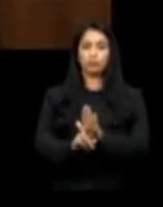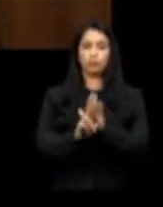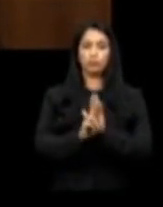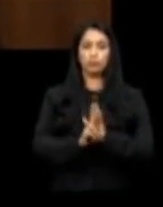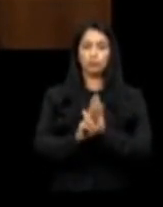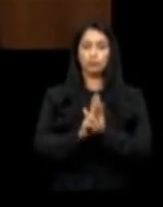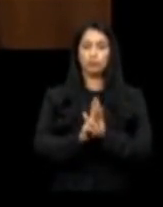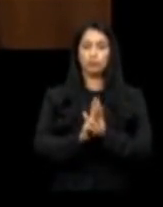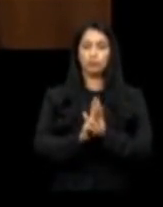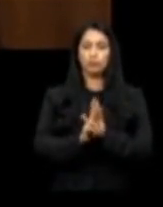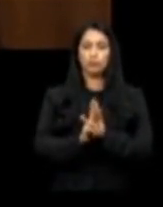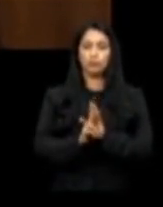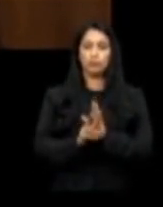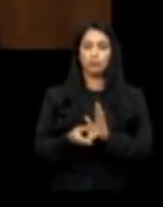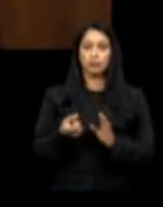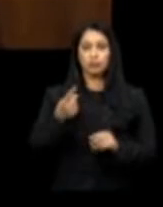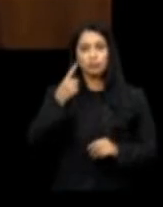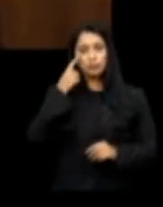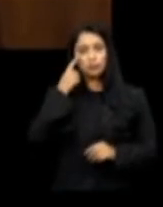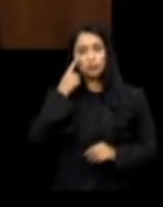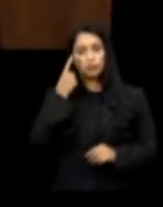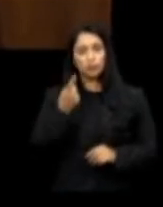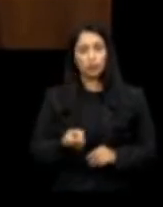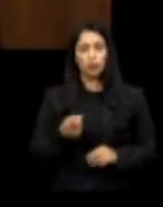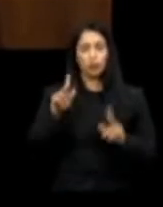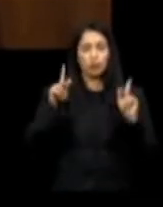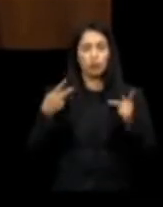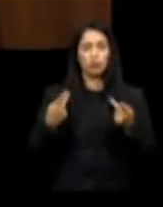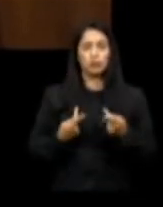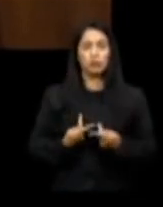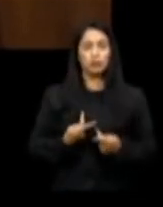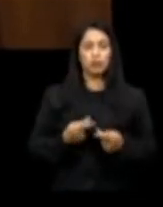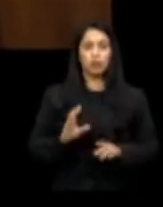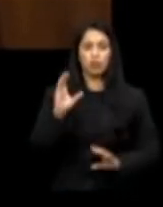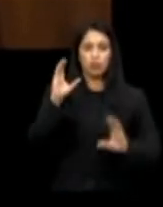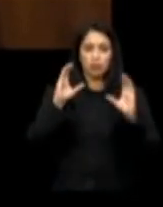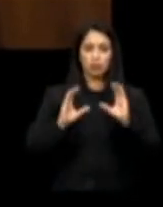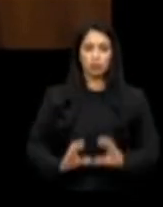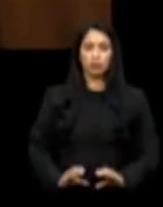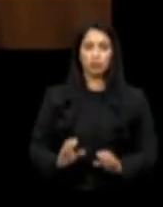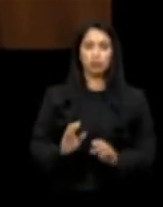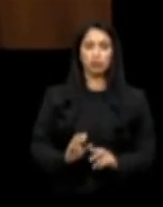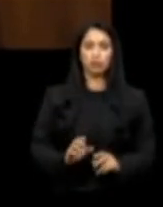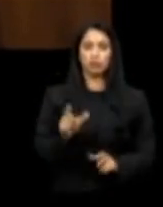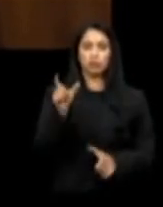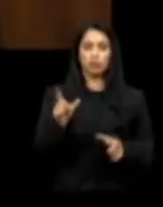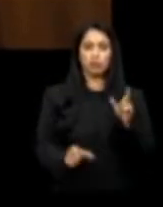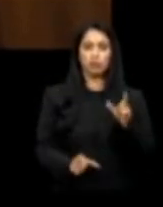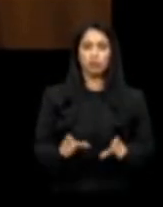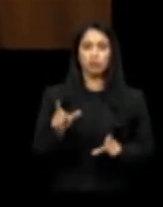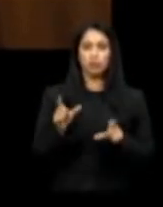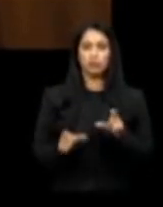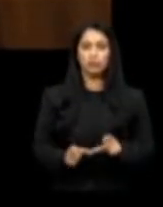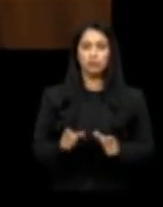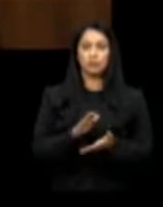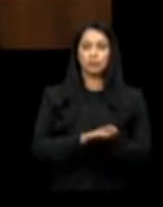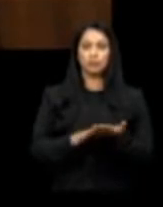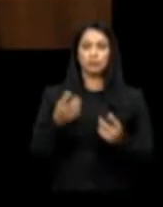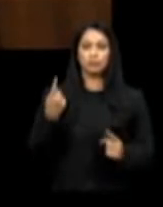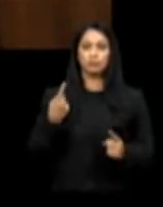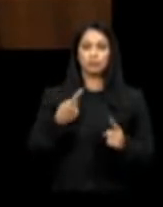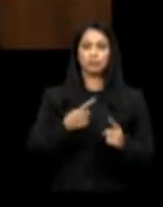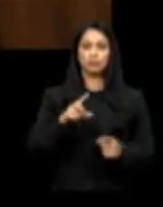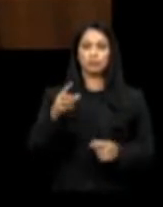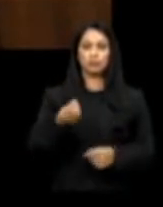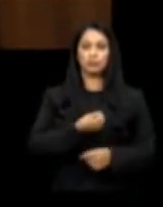sua jurisprudência sobre dignidade humana, atribuiu ao cidadão individual uma esfera inviolável da vida privada,